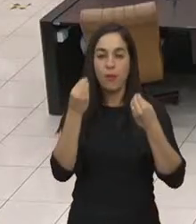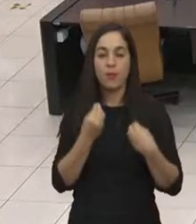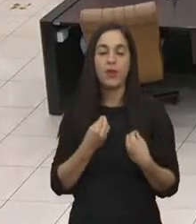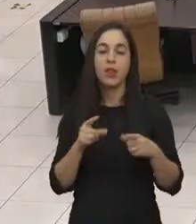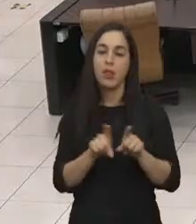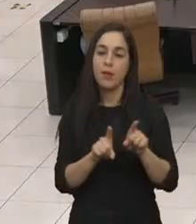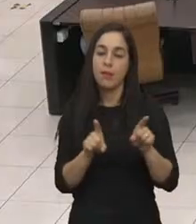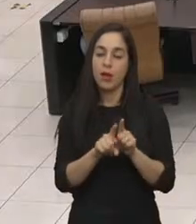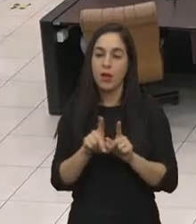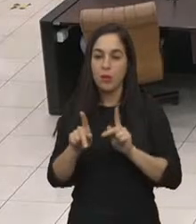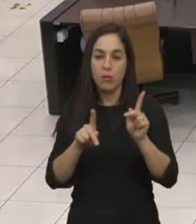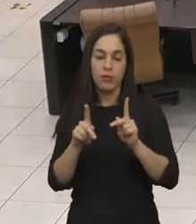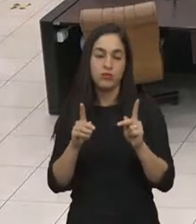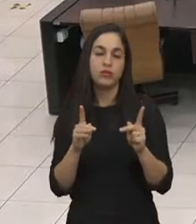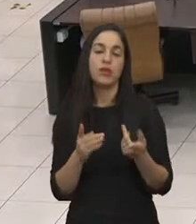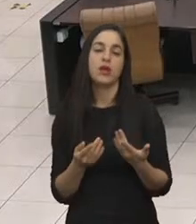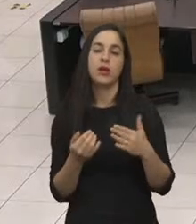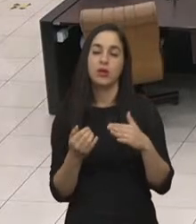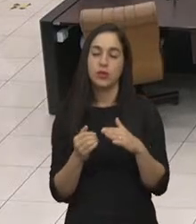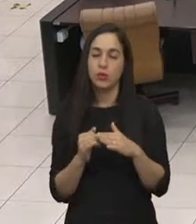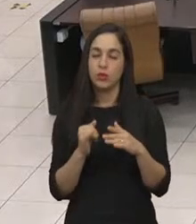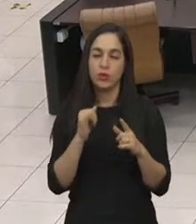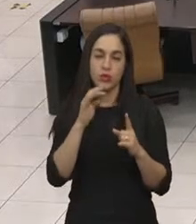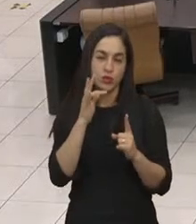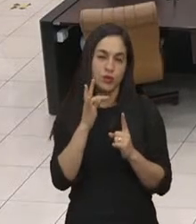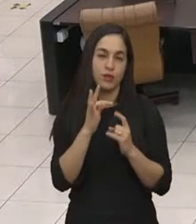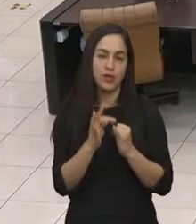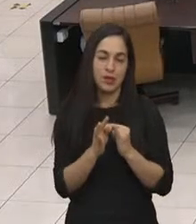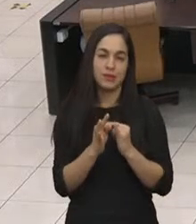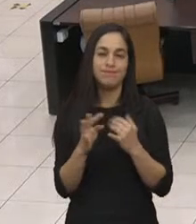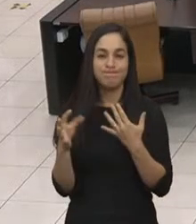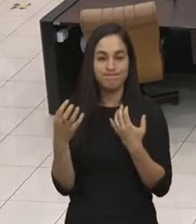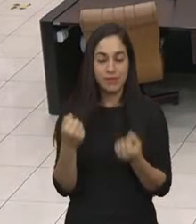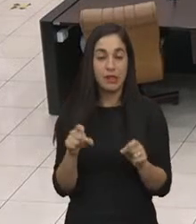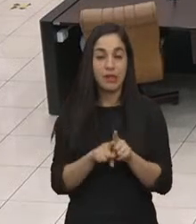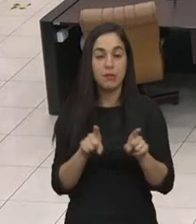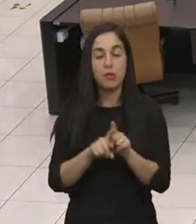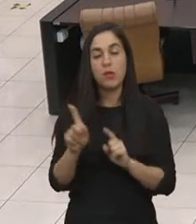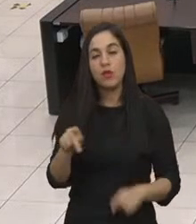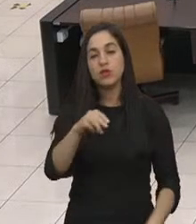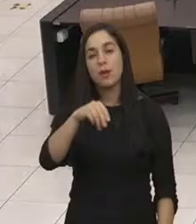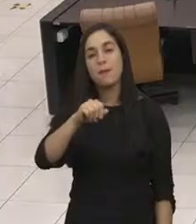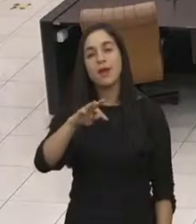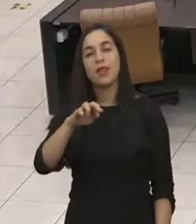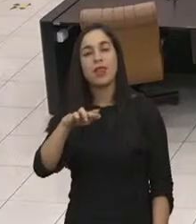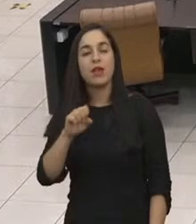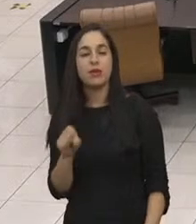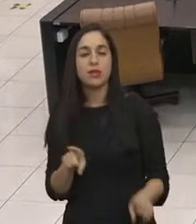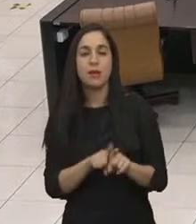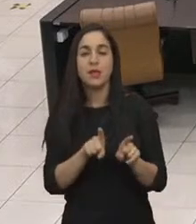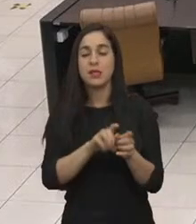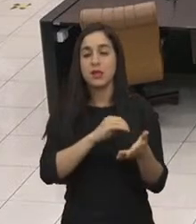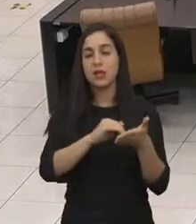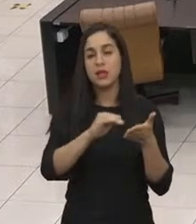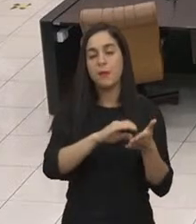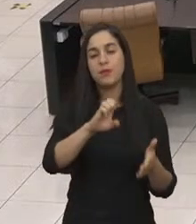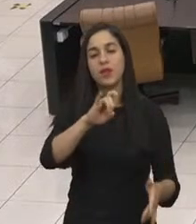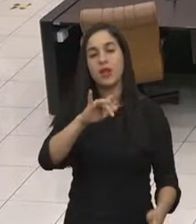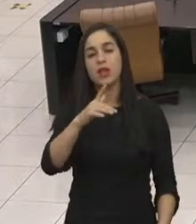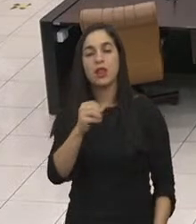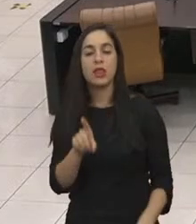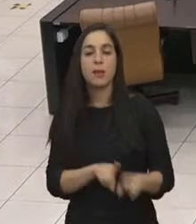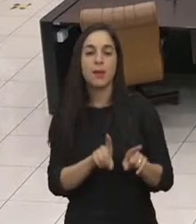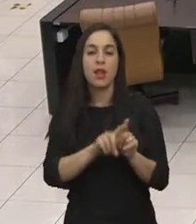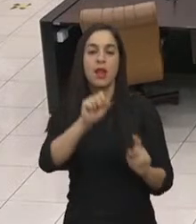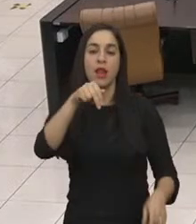Instituto aqui na casa. Agradecer a professora Jorge pela presença também, professor Matheus, os secretários ali, Edinho e Dani, obrigado pela presença,